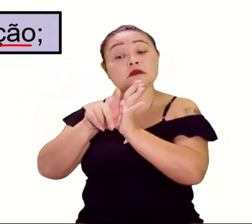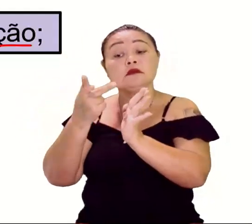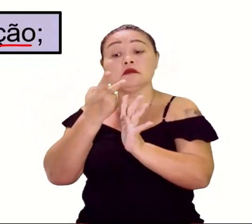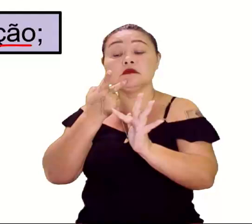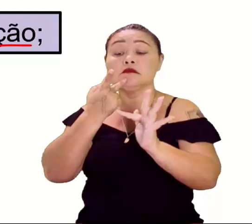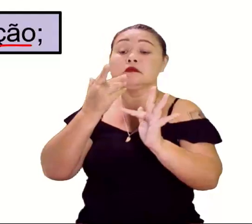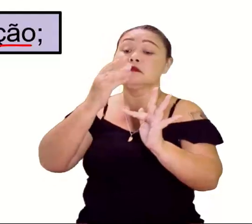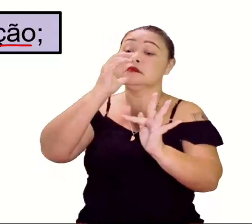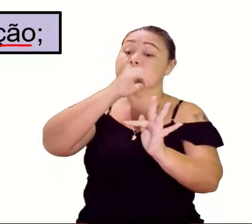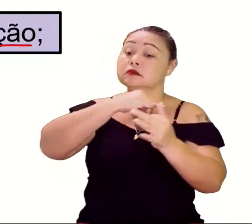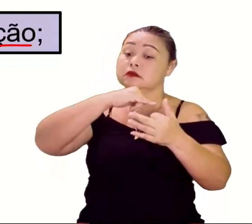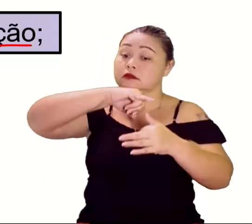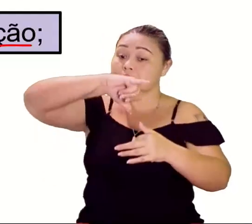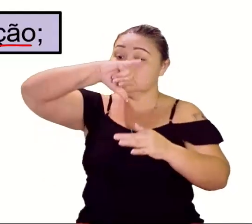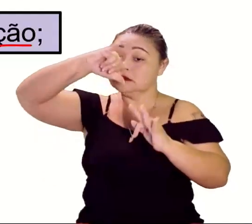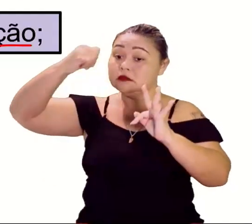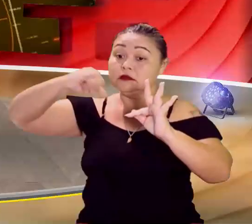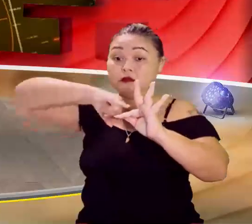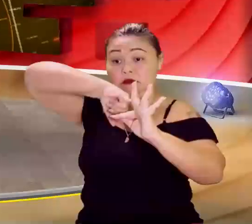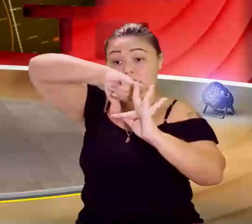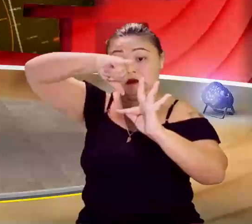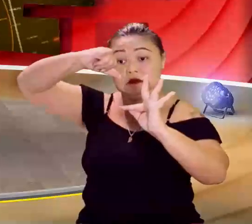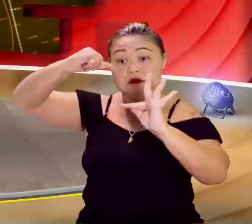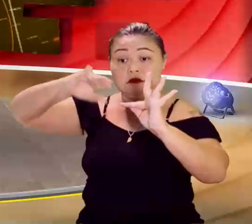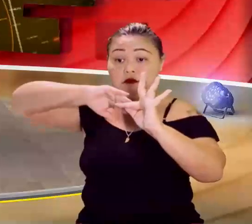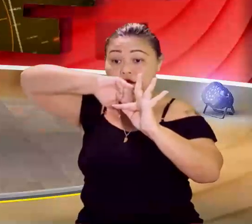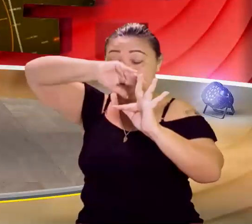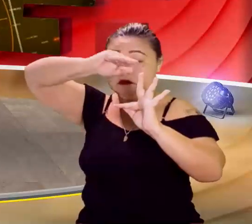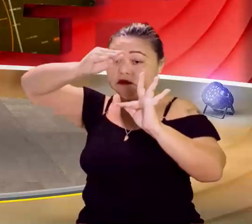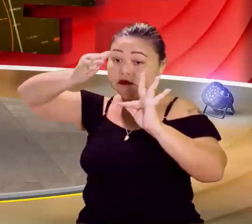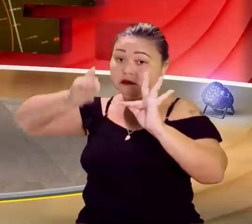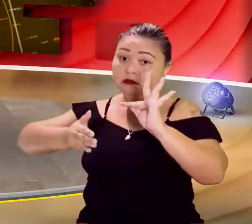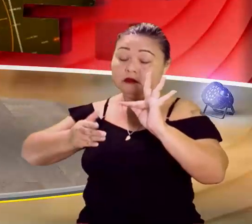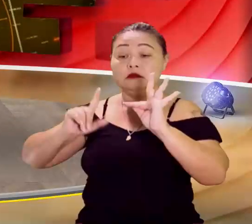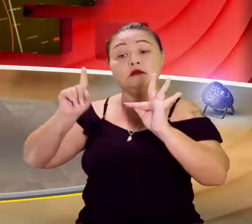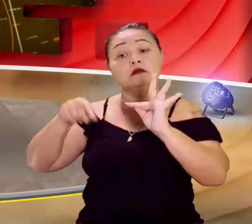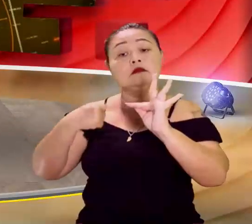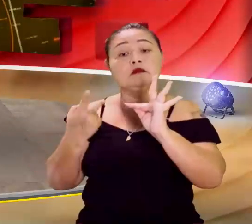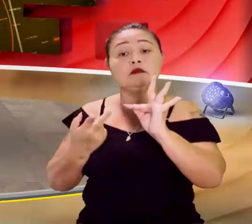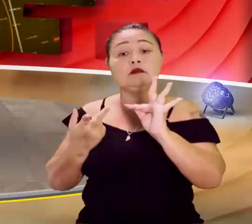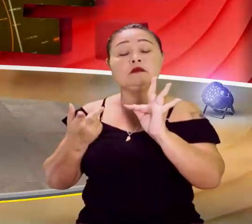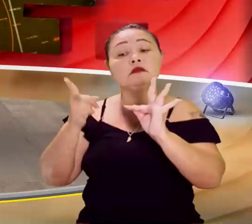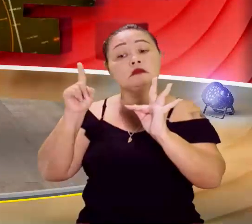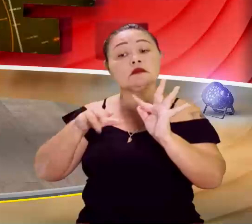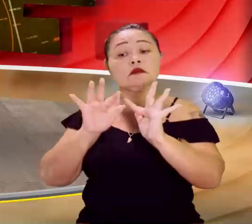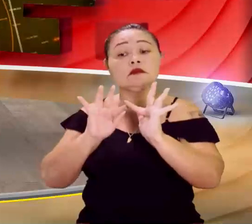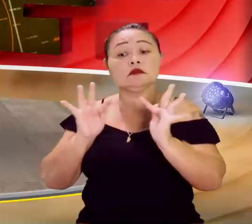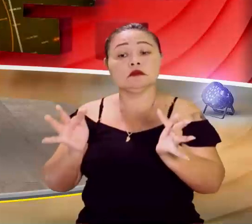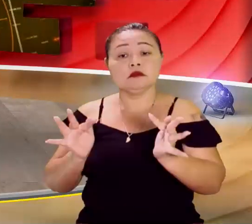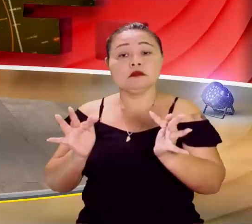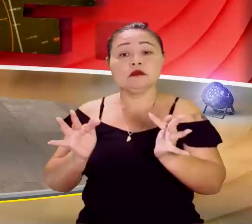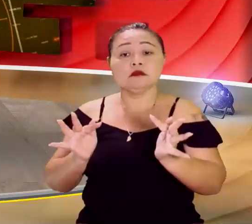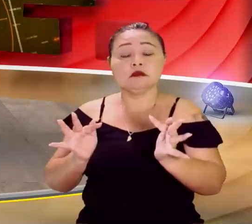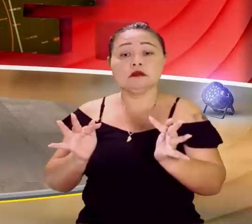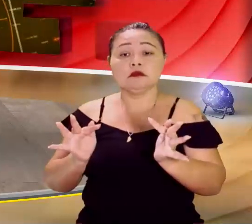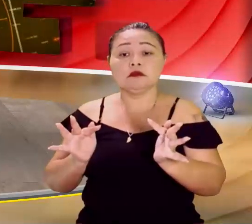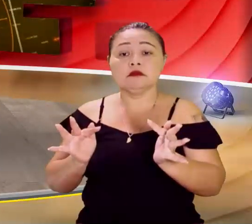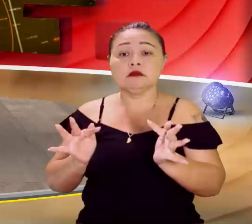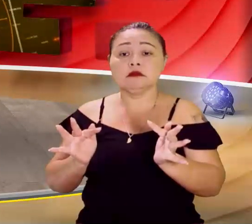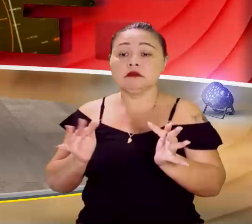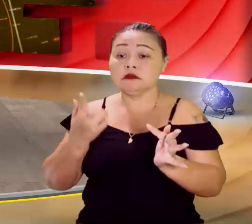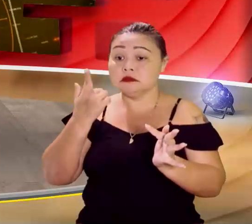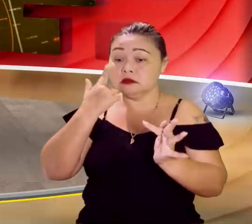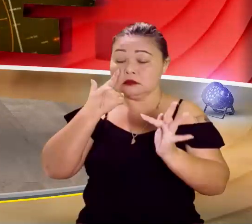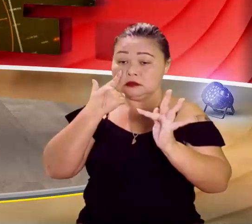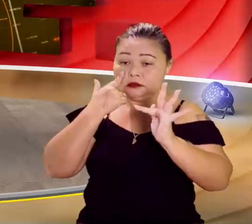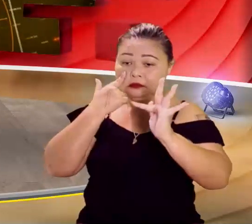em linha, é a nossa curva da função. E aí, olha só, é muito simples. Eu vou